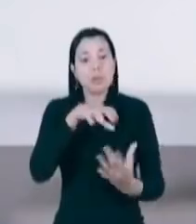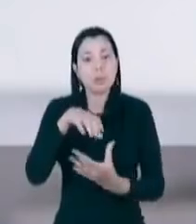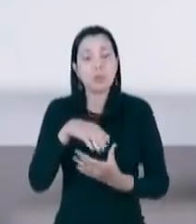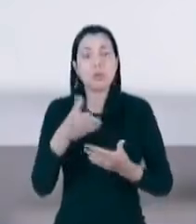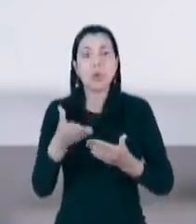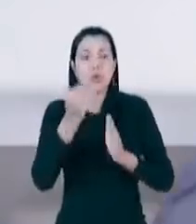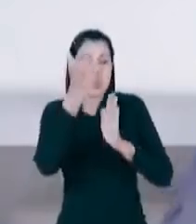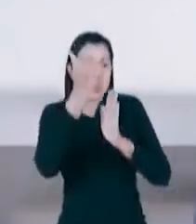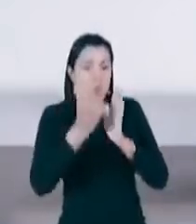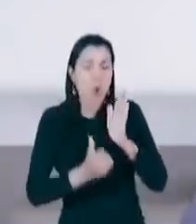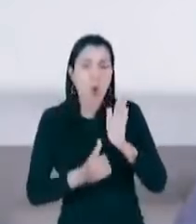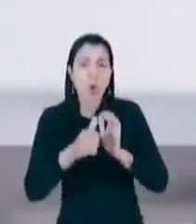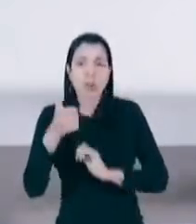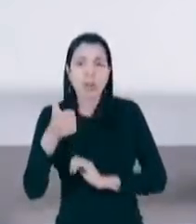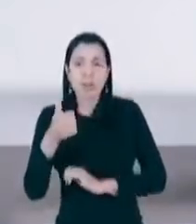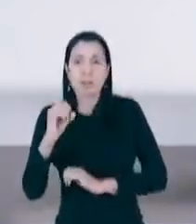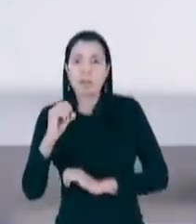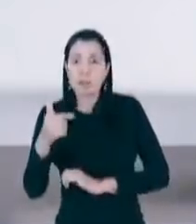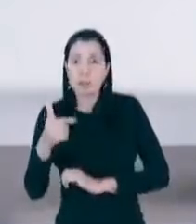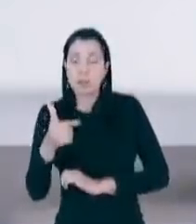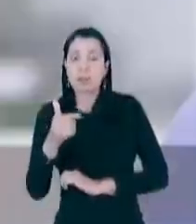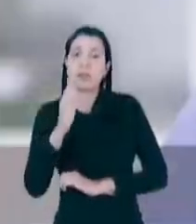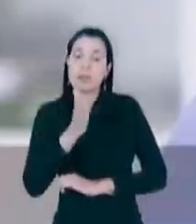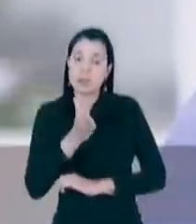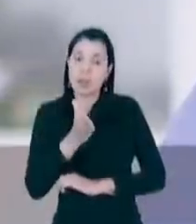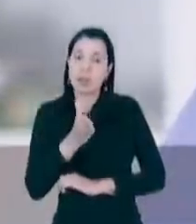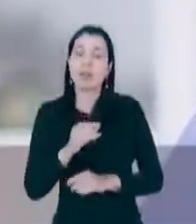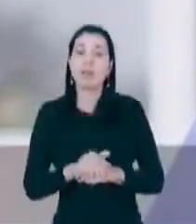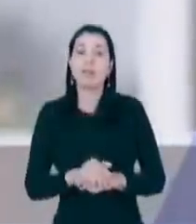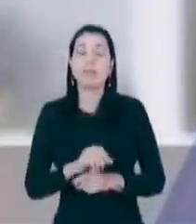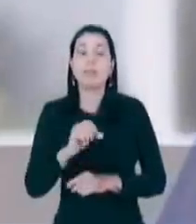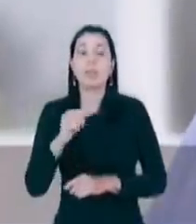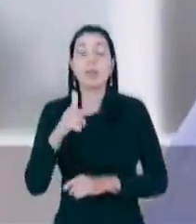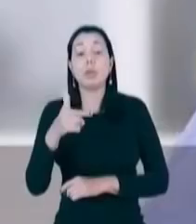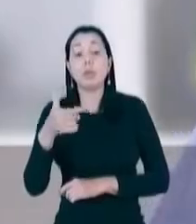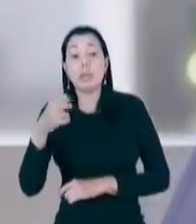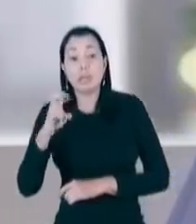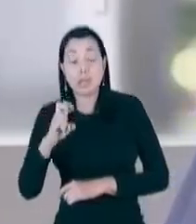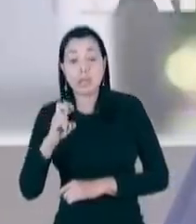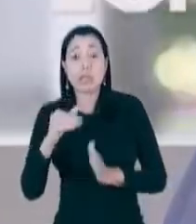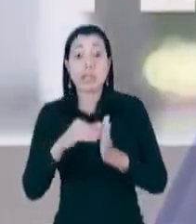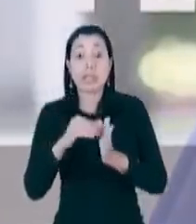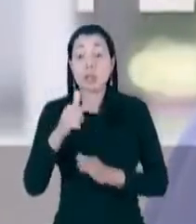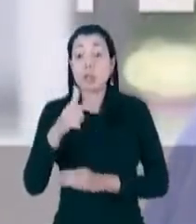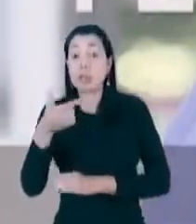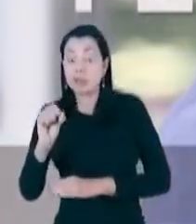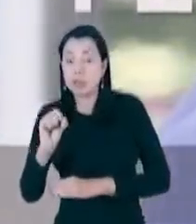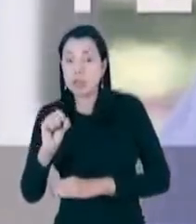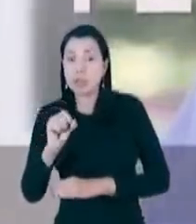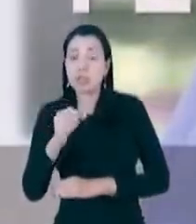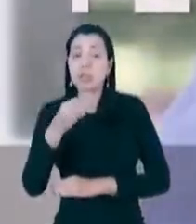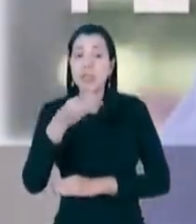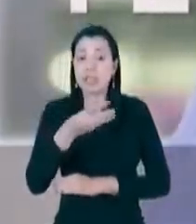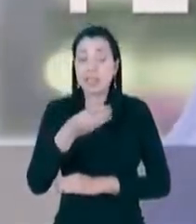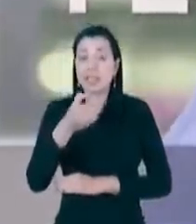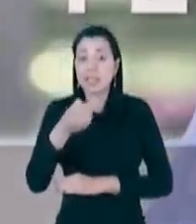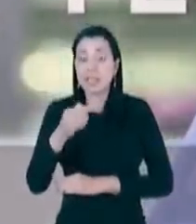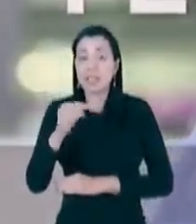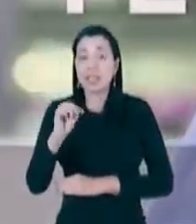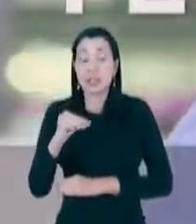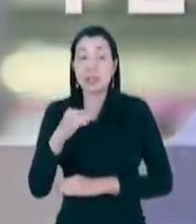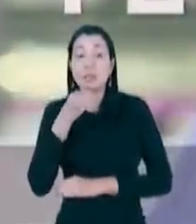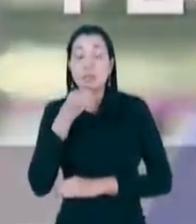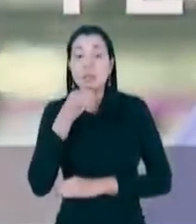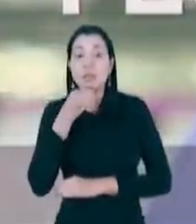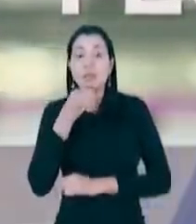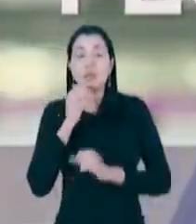abaixo, ocupando a 12ª colocação. Entre 2015 e 2020, 37 mil